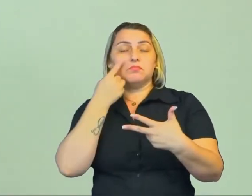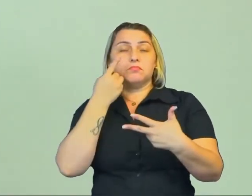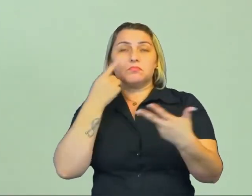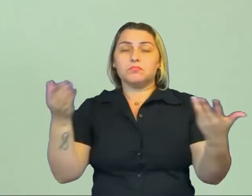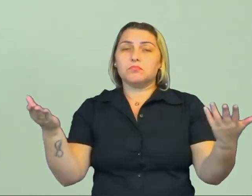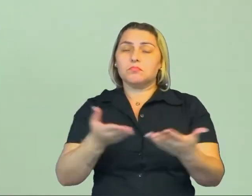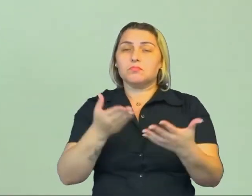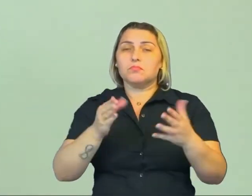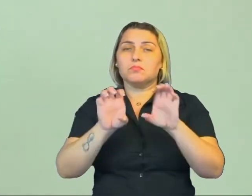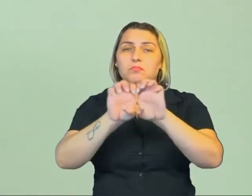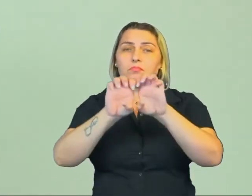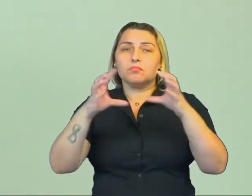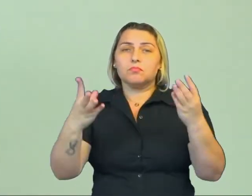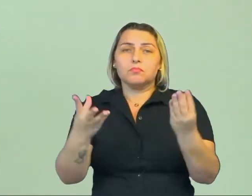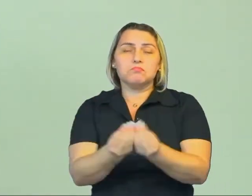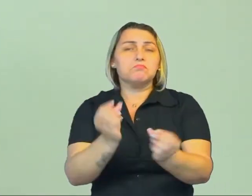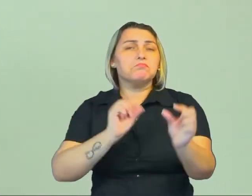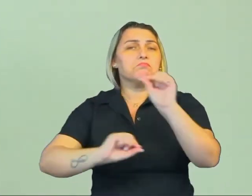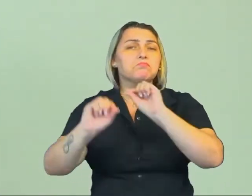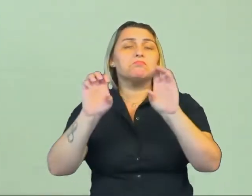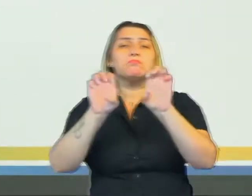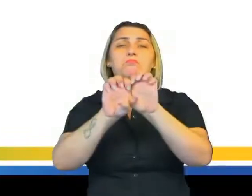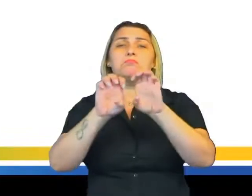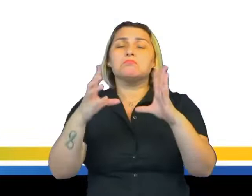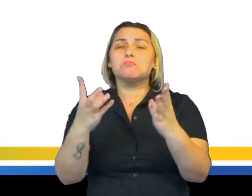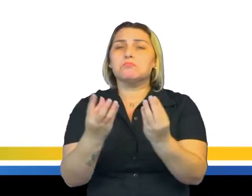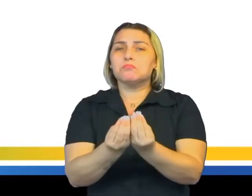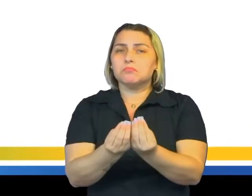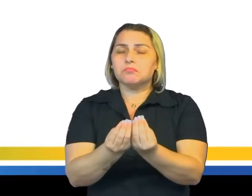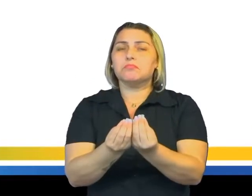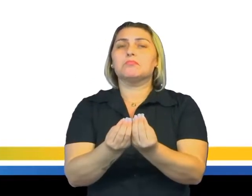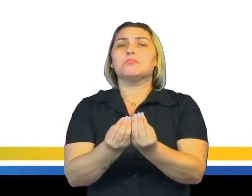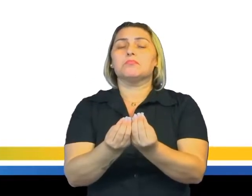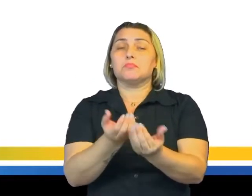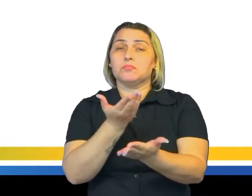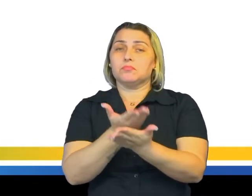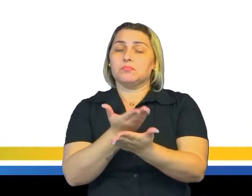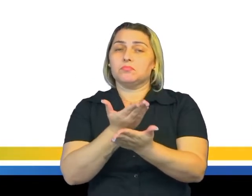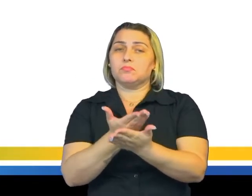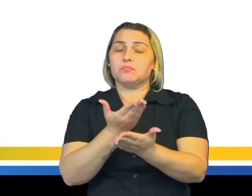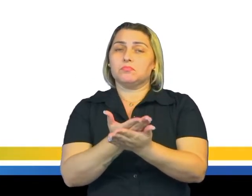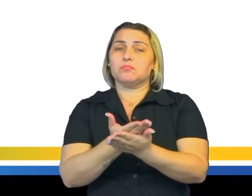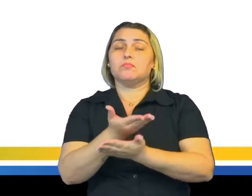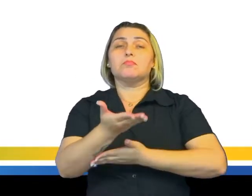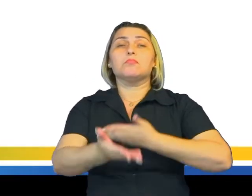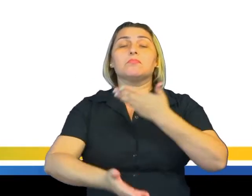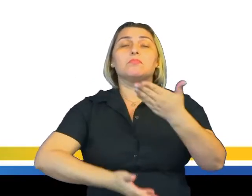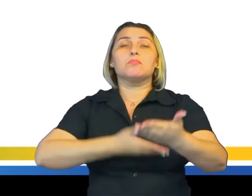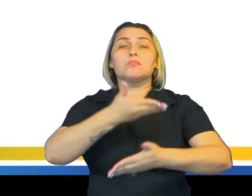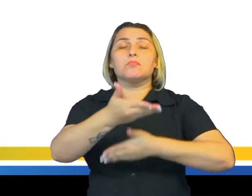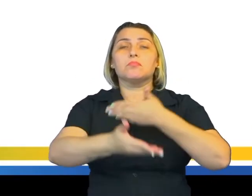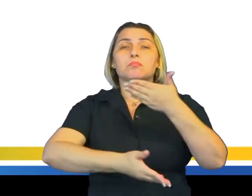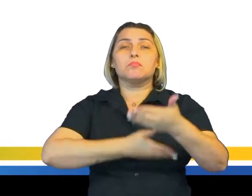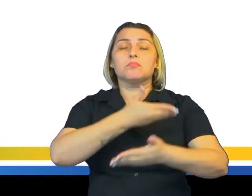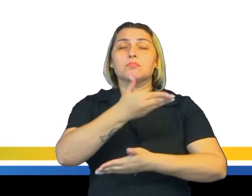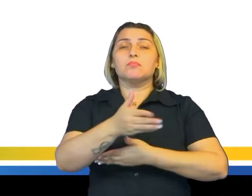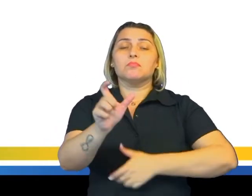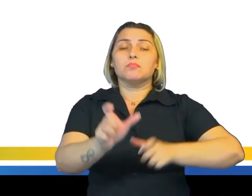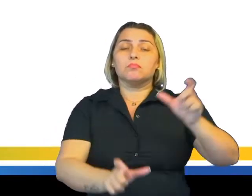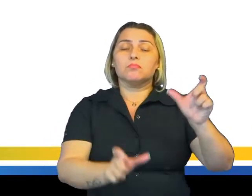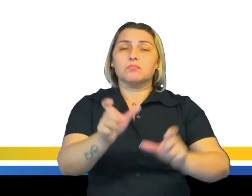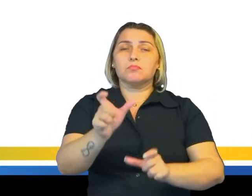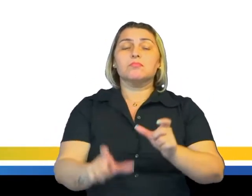hoje ecologia. O que seria ecologia? Ecologia é o estudo das relações que os seres